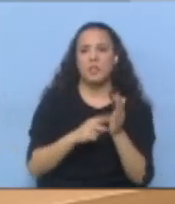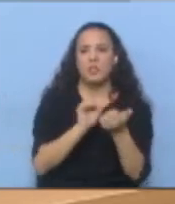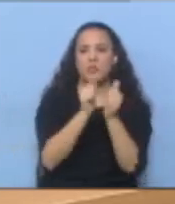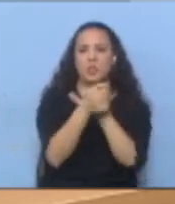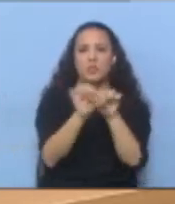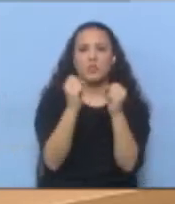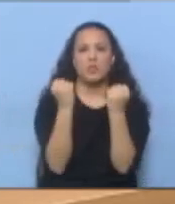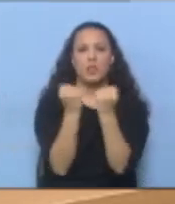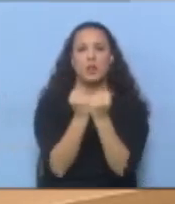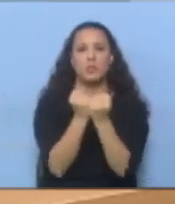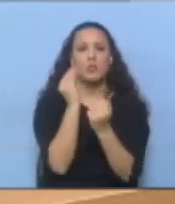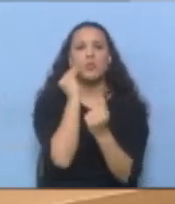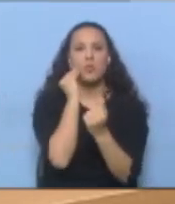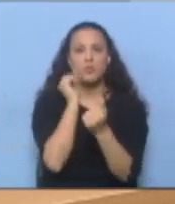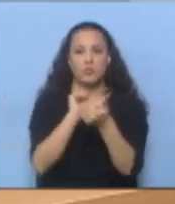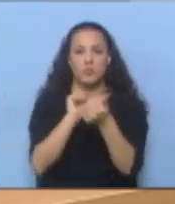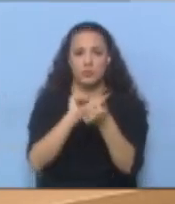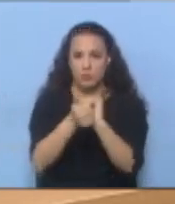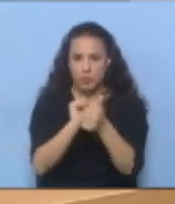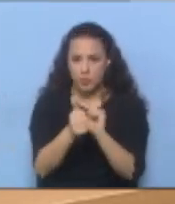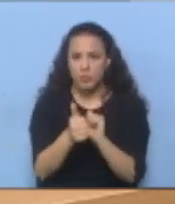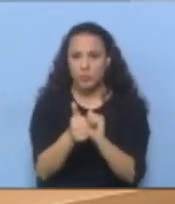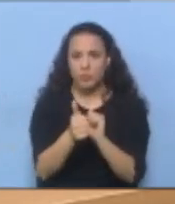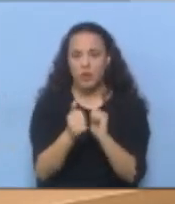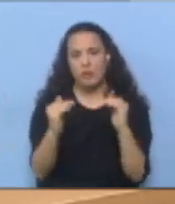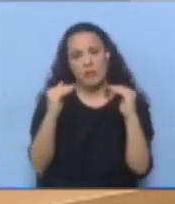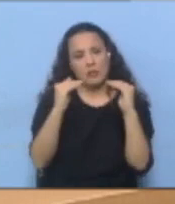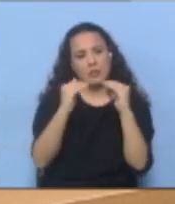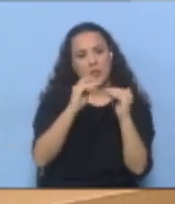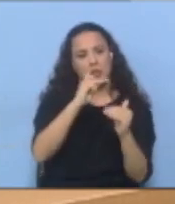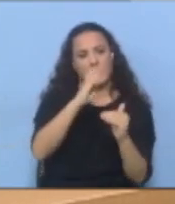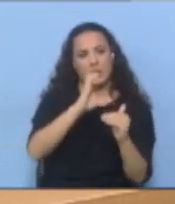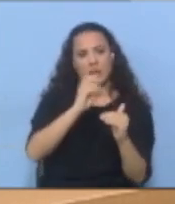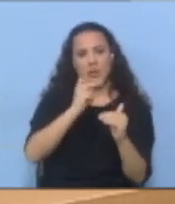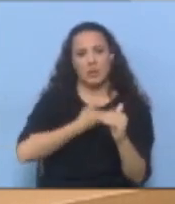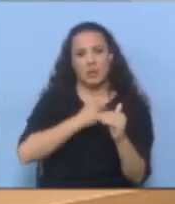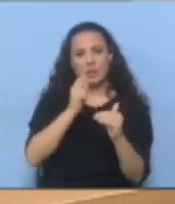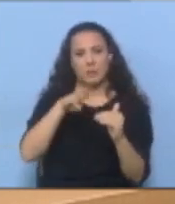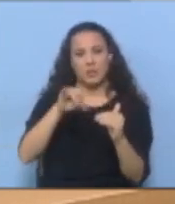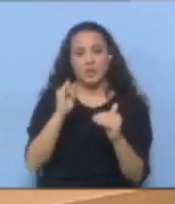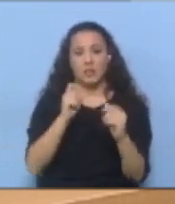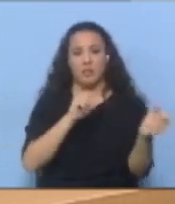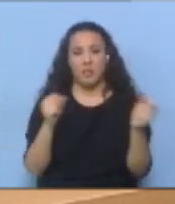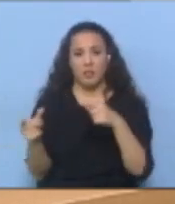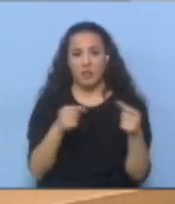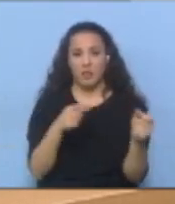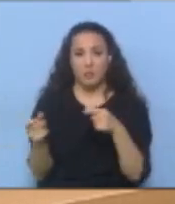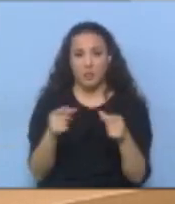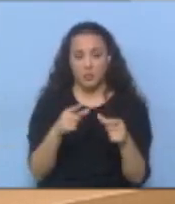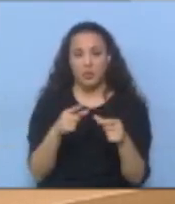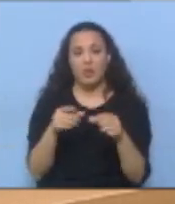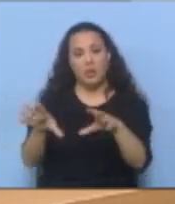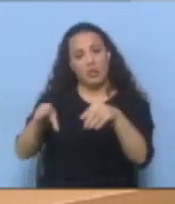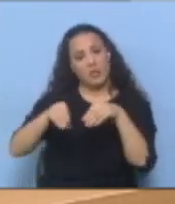através do desporto. E, portanto, a nível da sua academia, que está situada ali na Amadora, acolhe